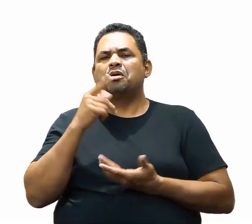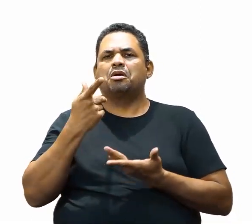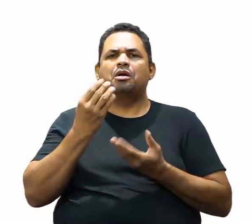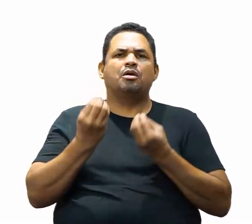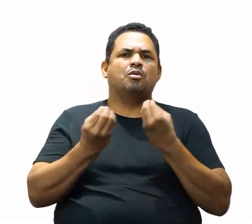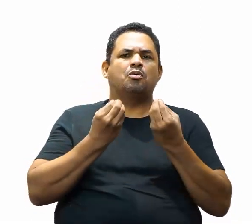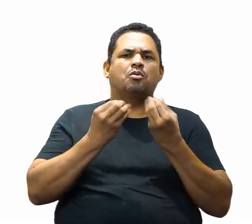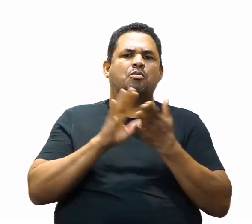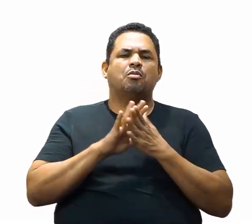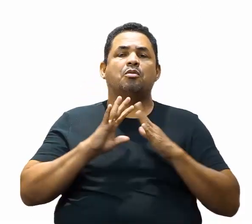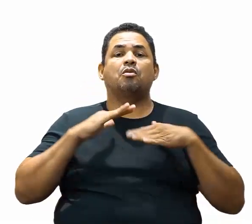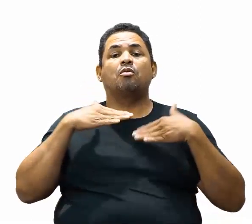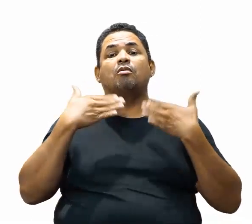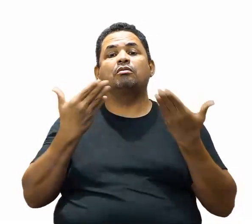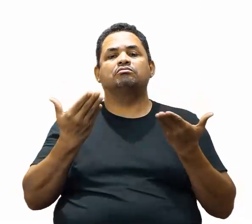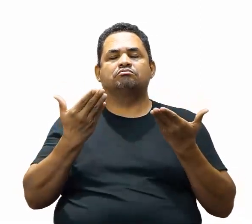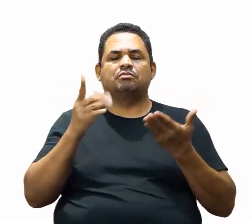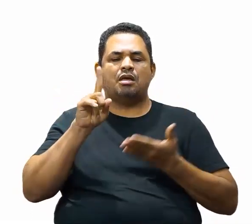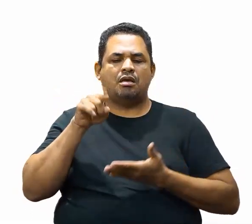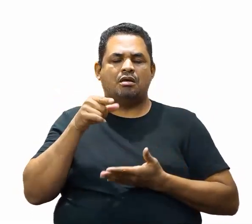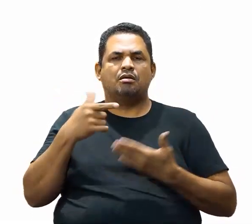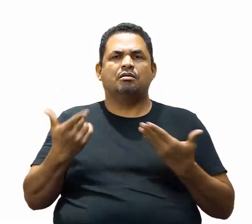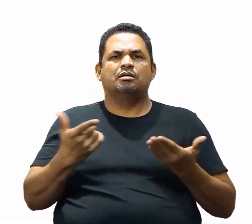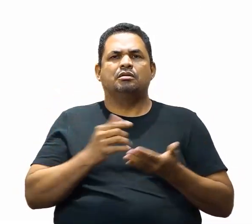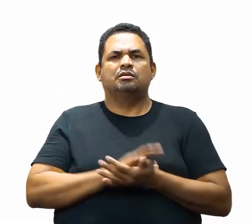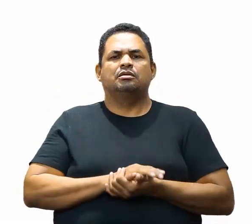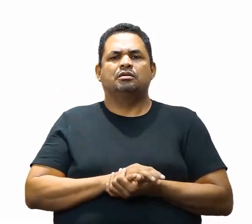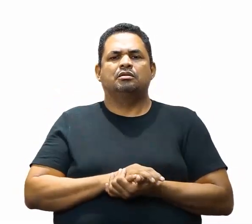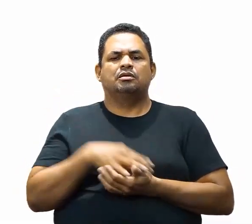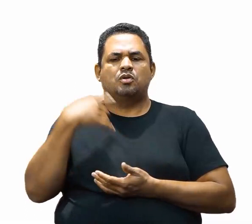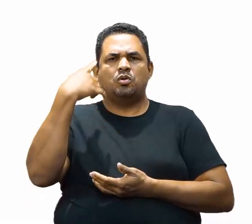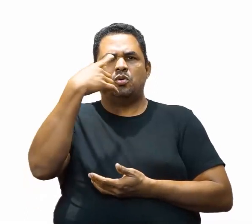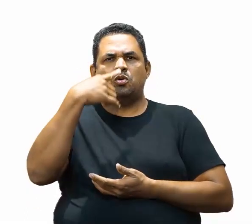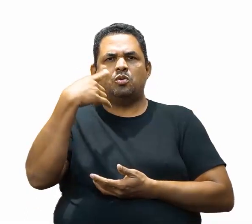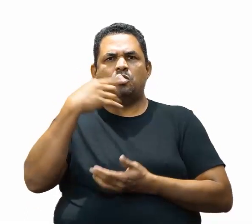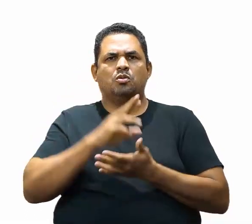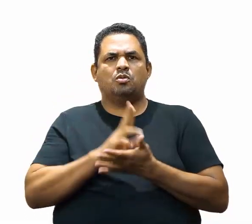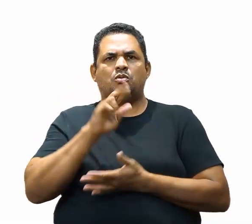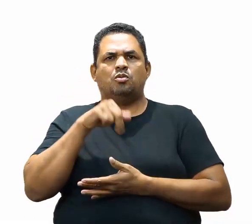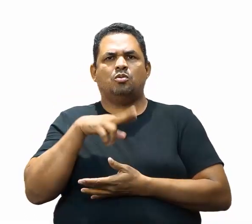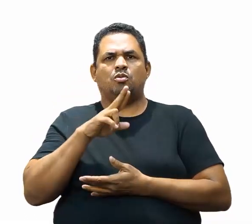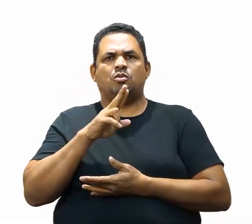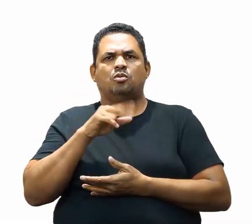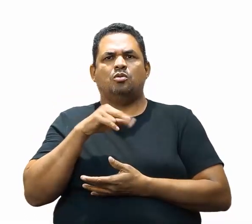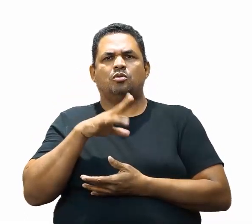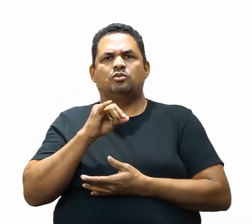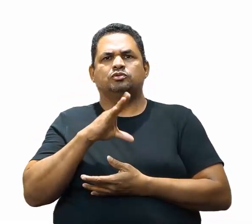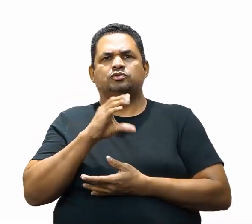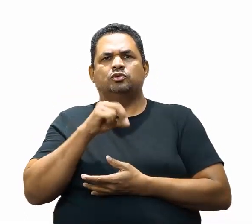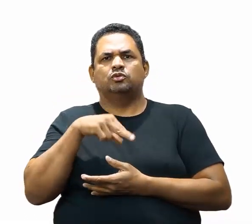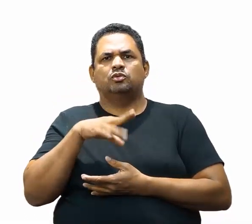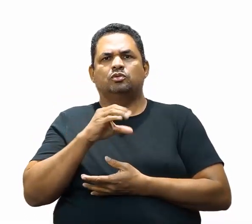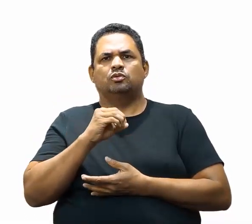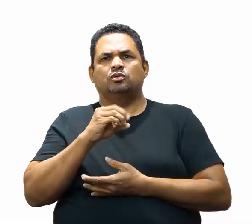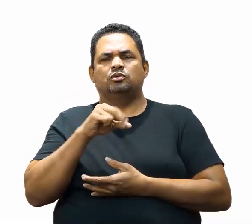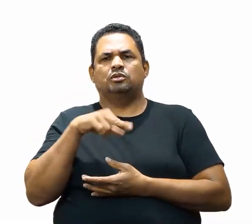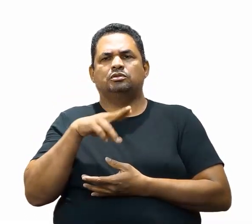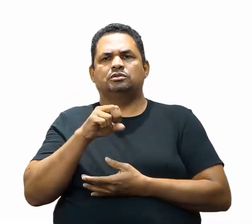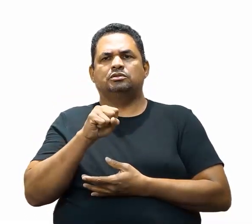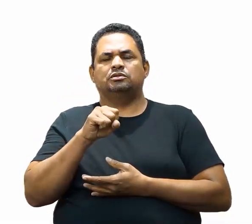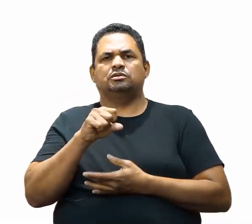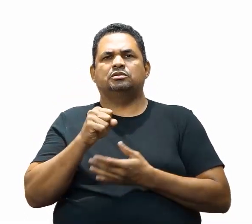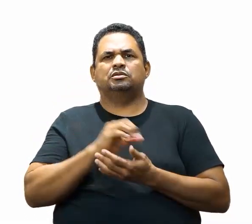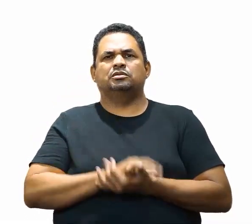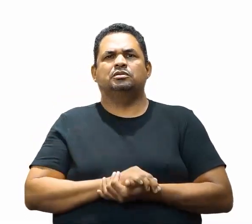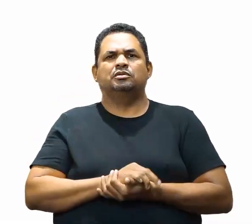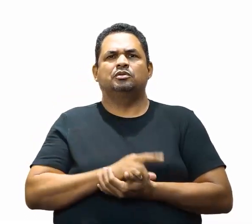é. Em língua espanhola é un, unos, una, unas. Em português, un se refere